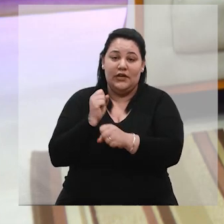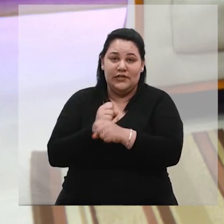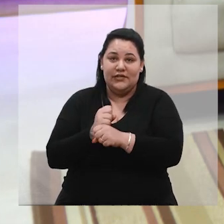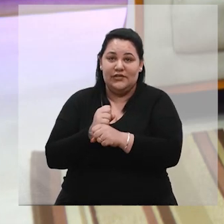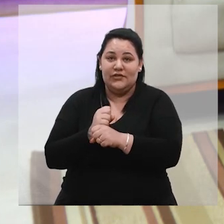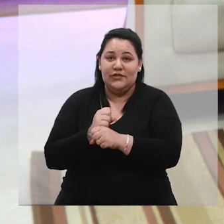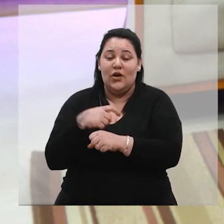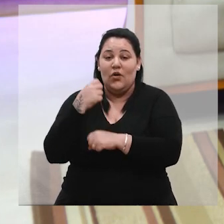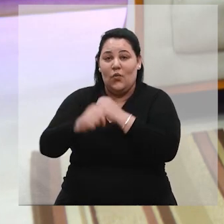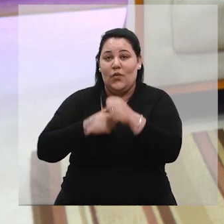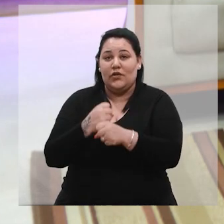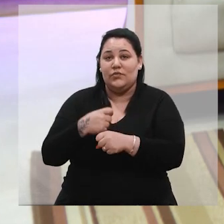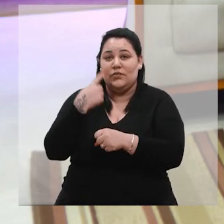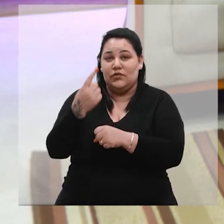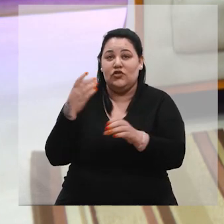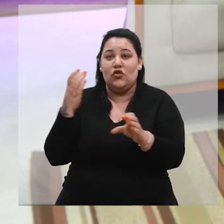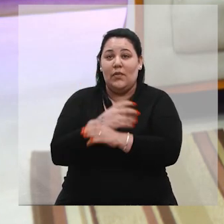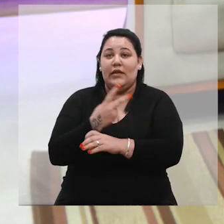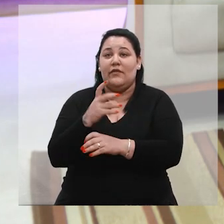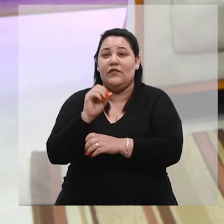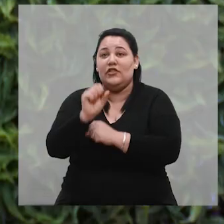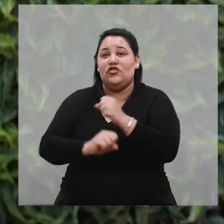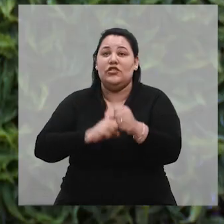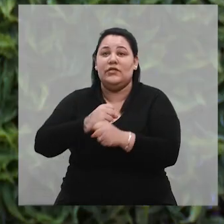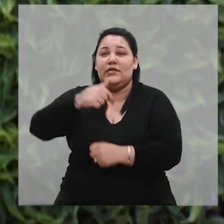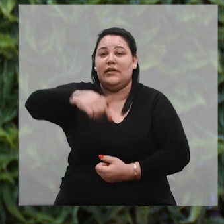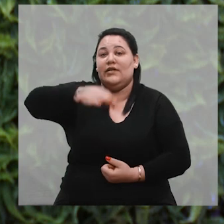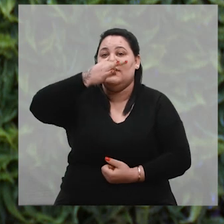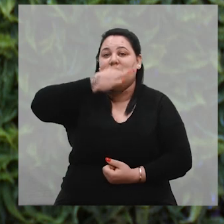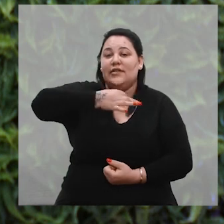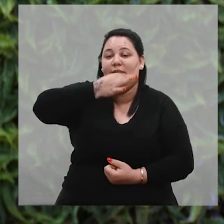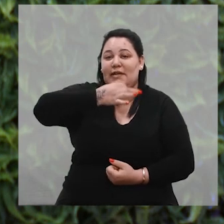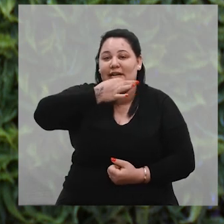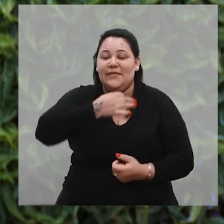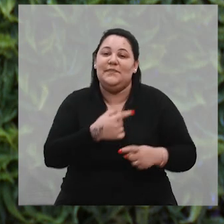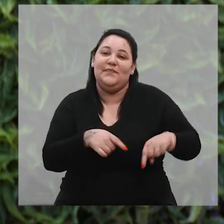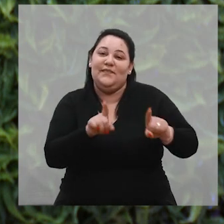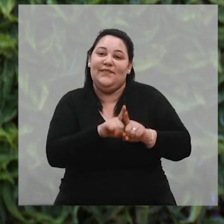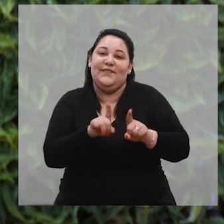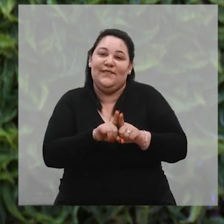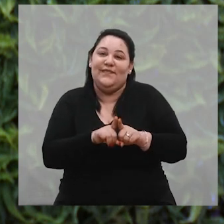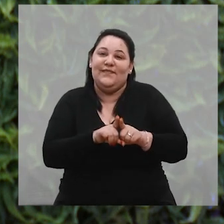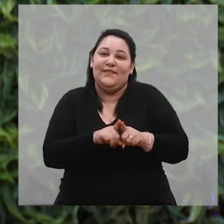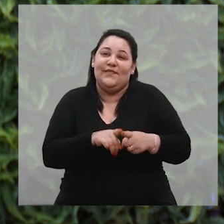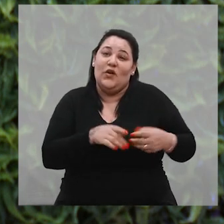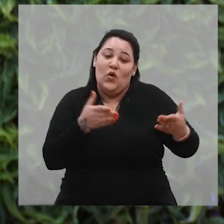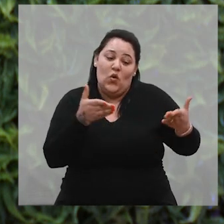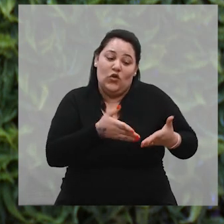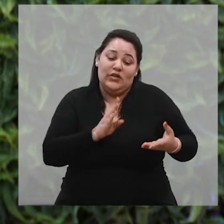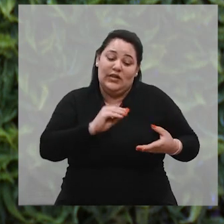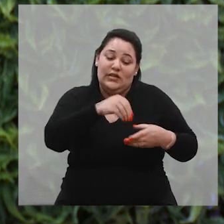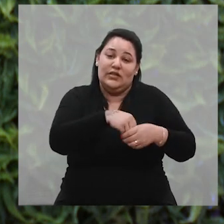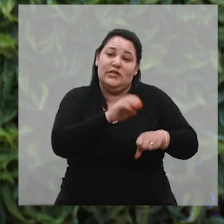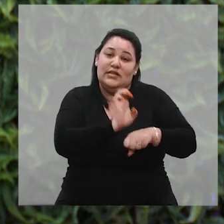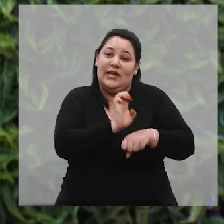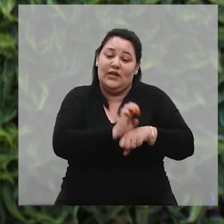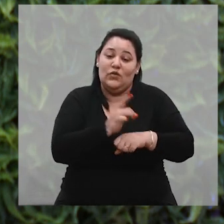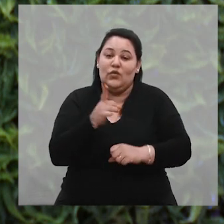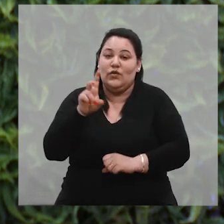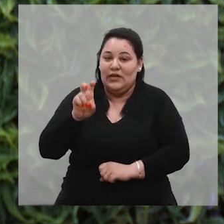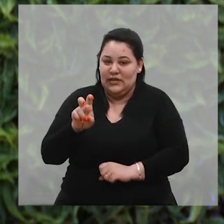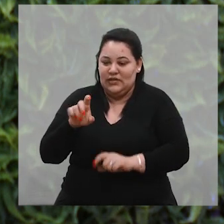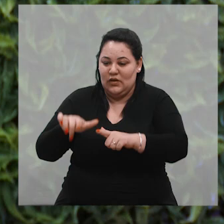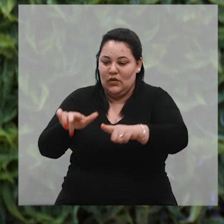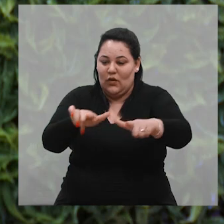vamos completar 2 décadas em Caxias do Sul, né? Então hoje ela está dentro do estado com 15